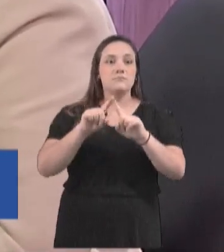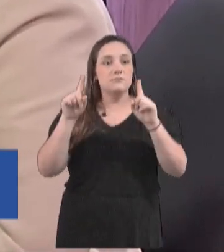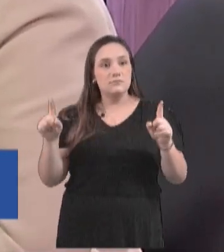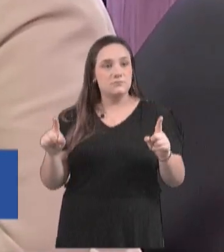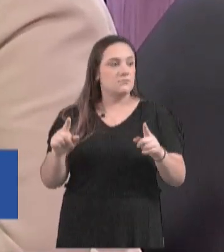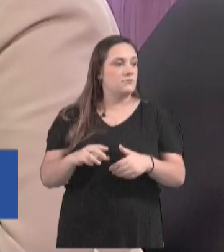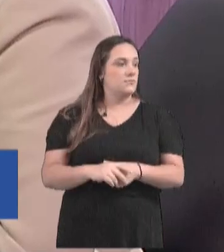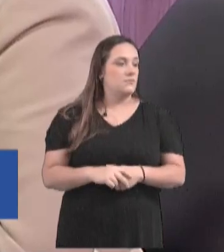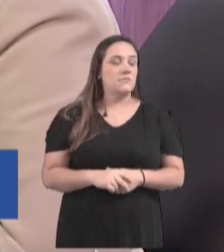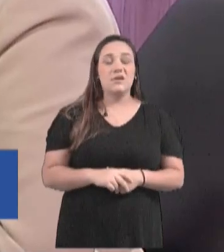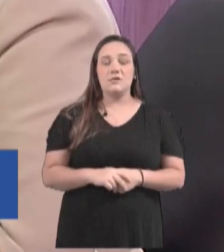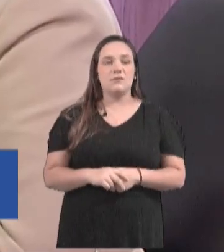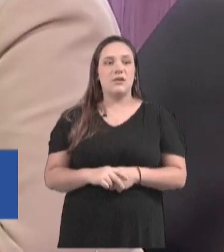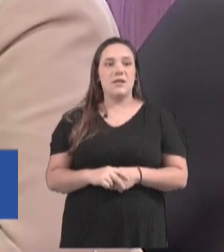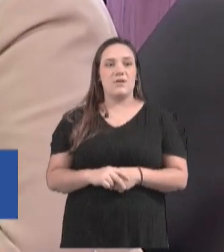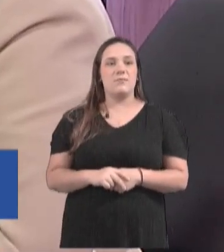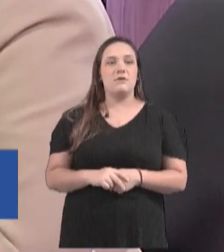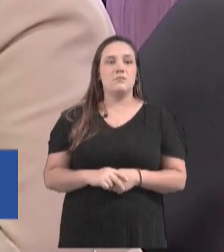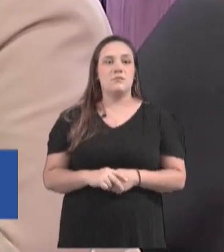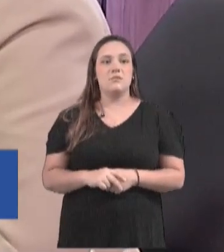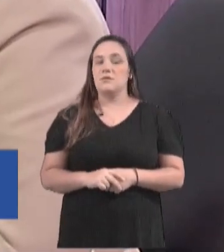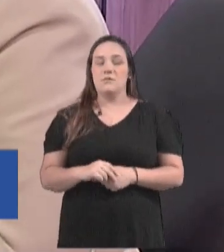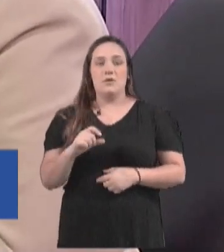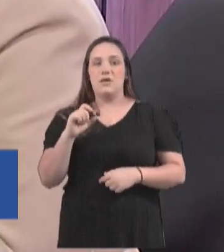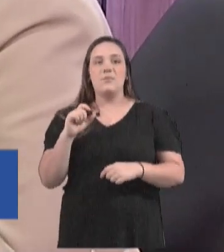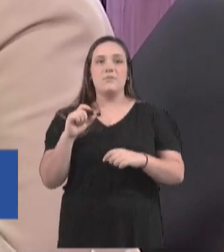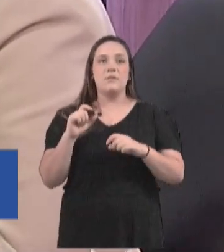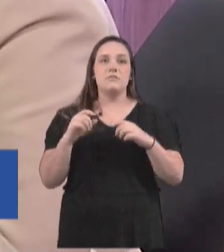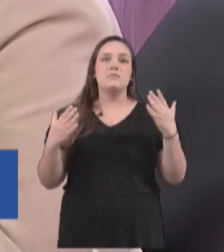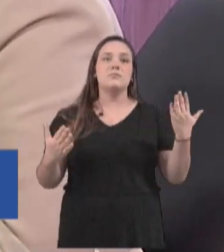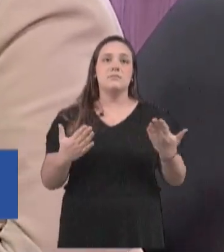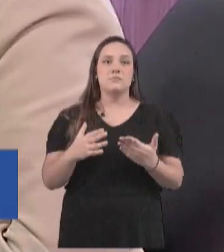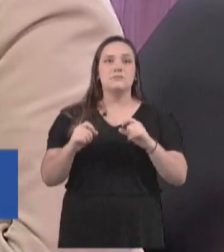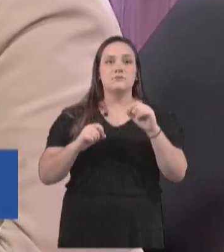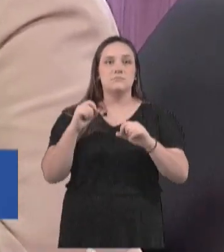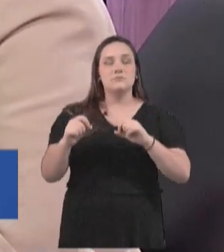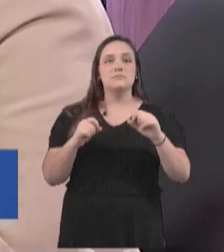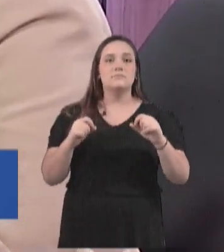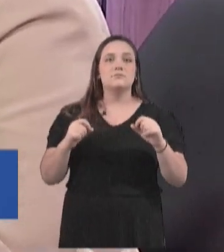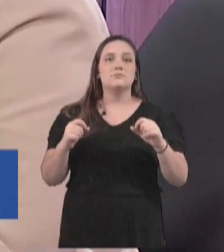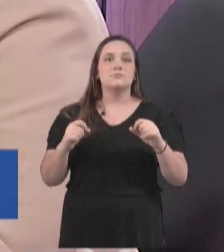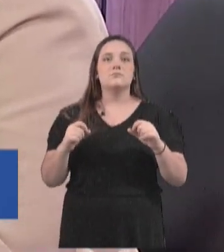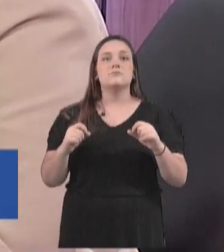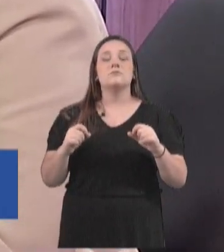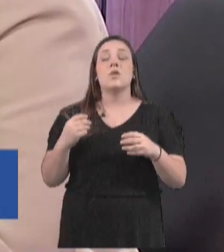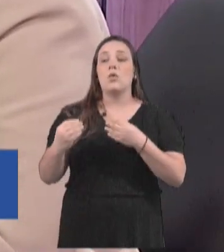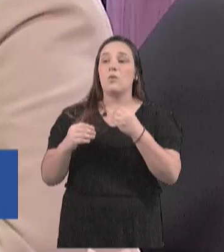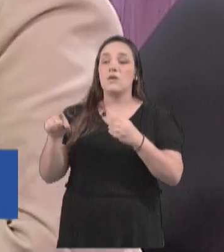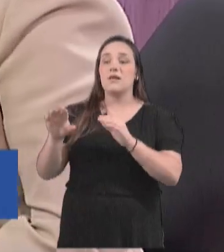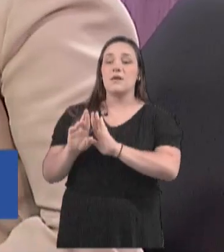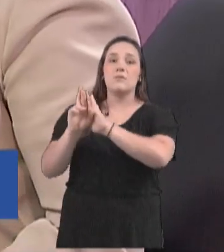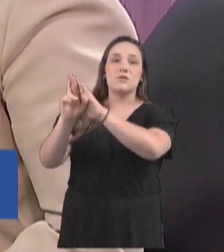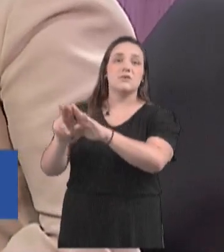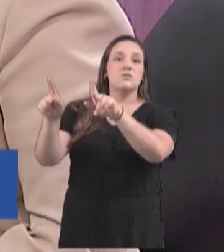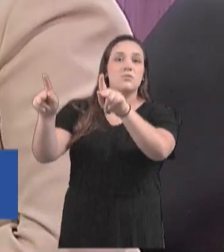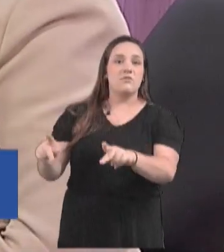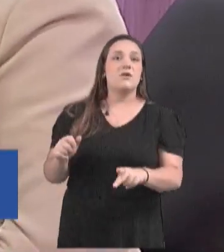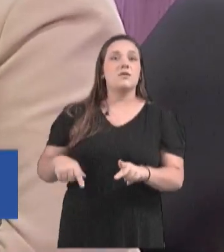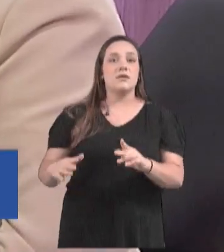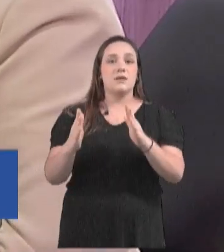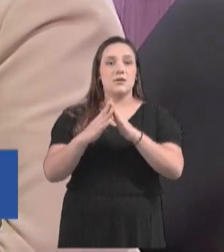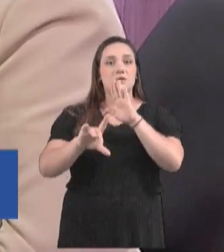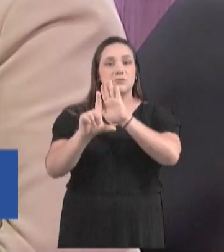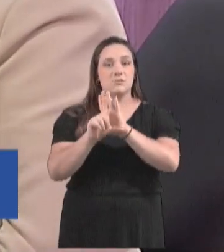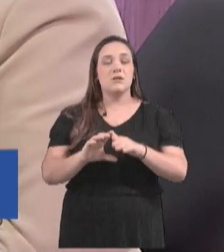falar como representante do povo e como que ele, como representante do povo, como que esta casa